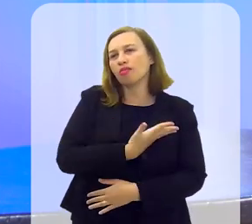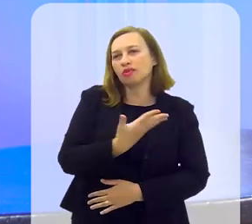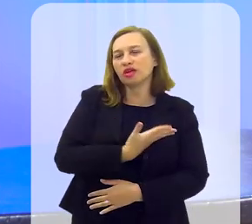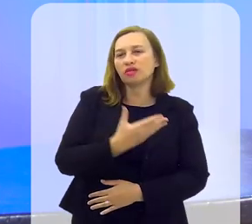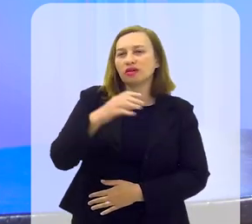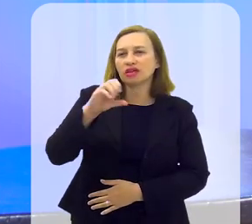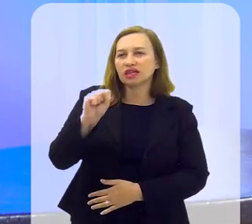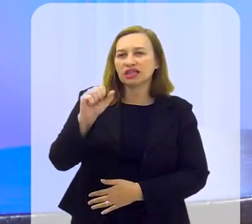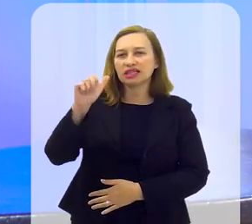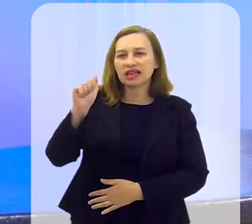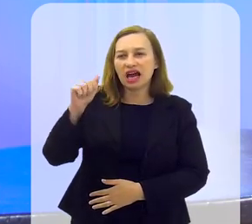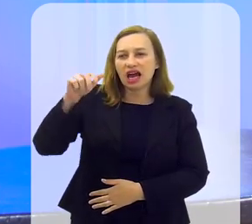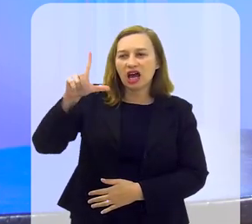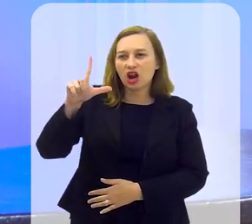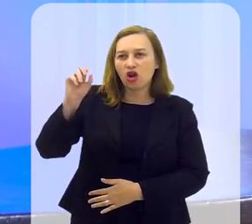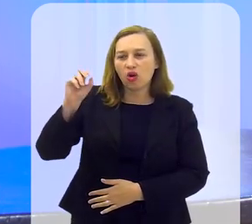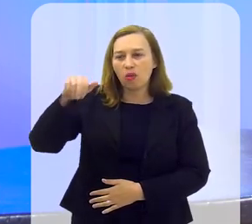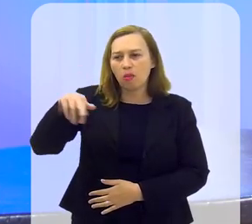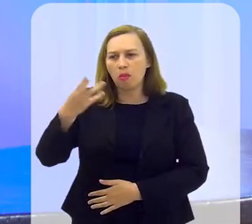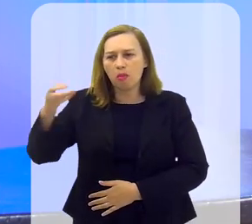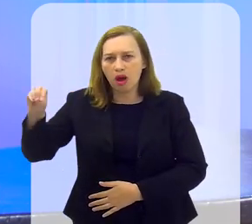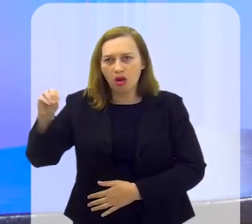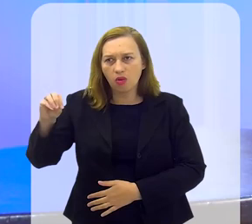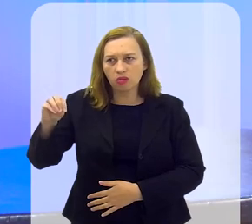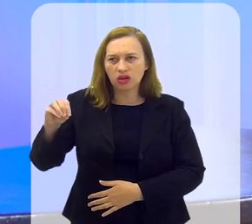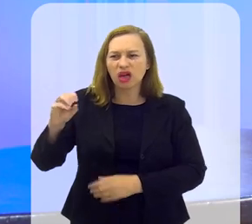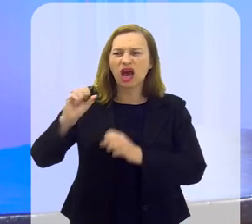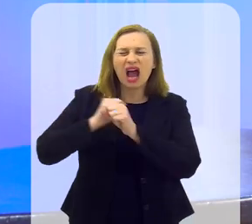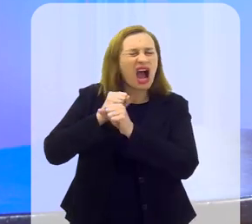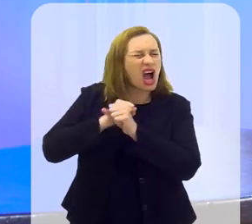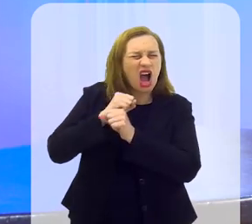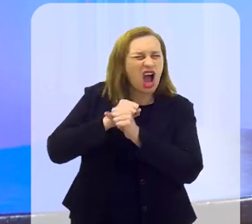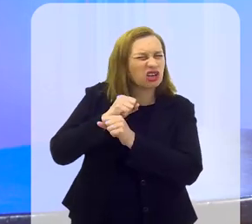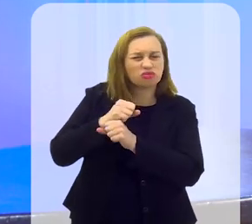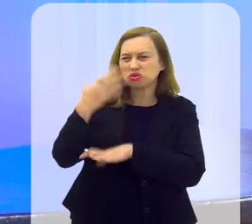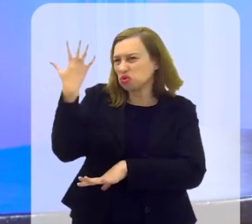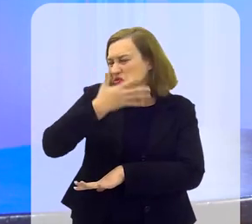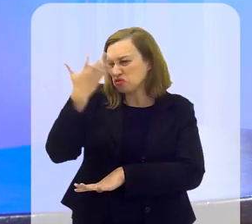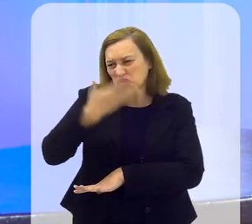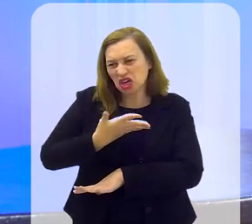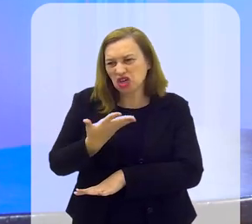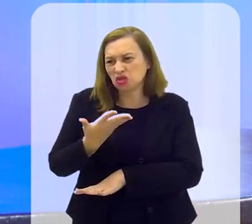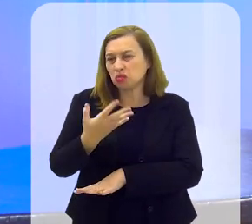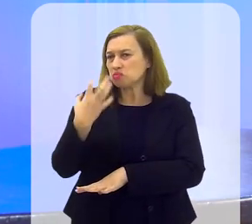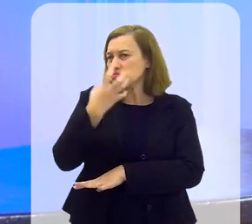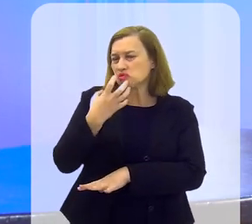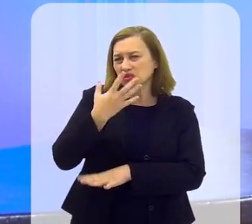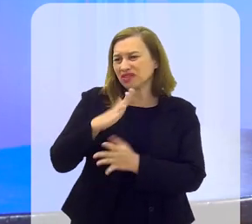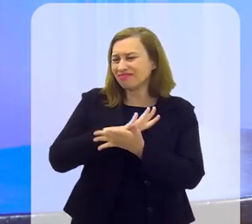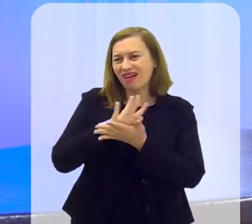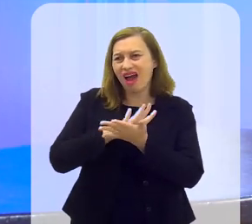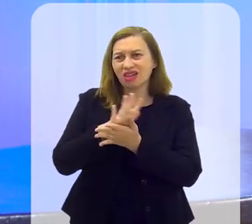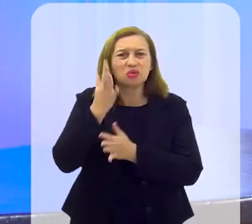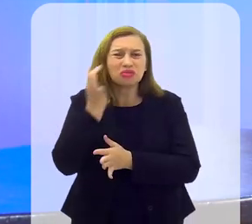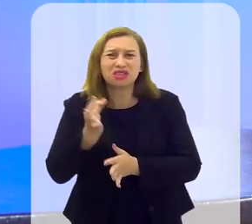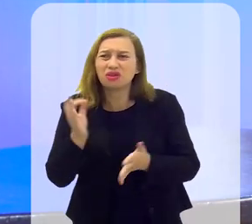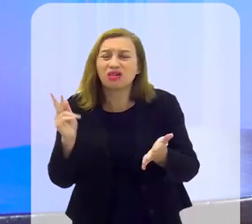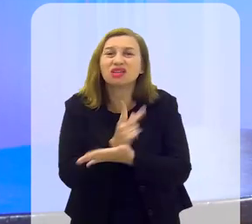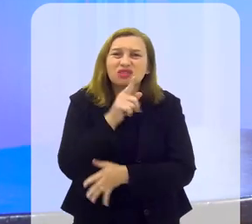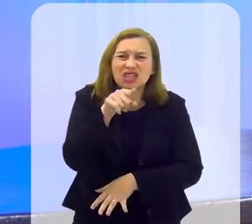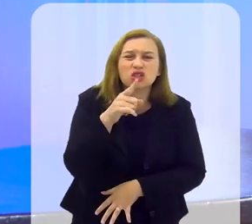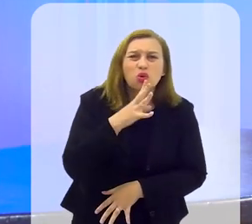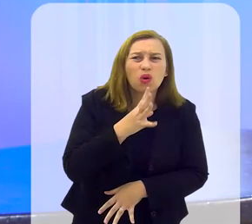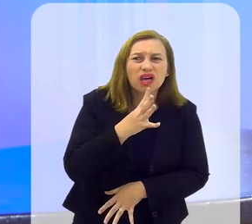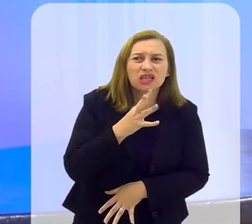amigo Salomão né Salomão do Reggae há muito tempo que eu não eu não tenho nem mais visto as músicas dele eu não sei se aconteceu Vocês